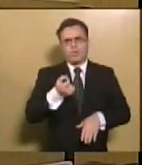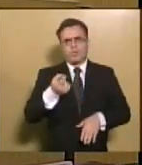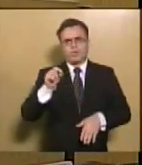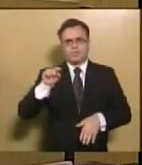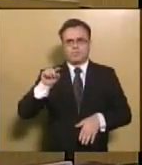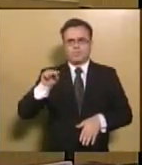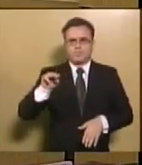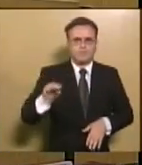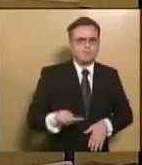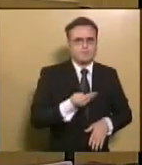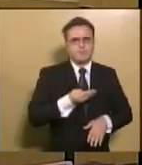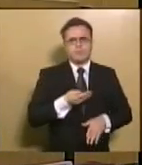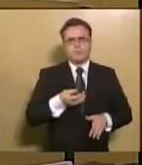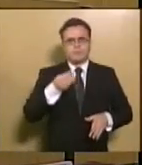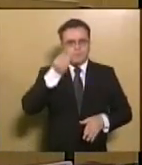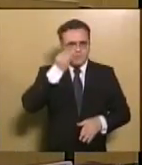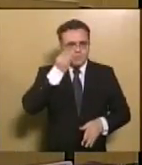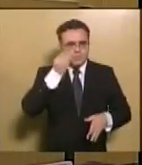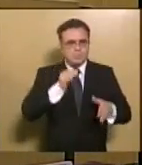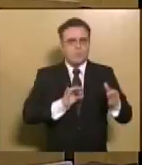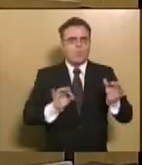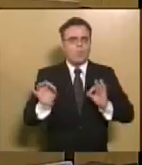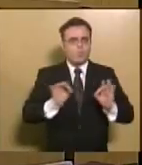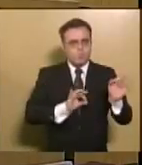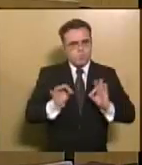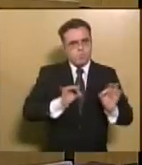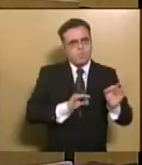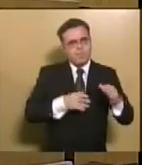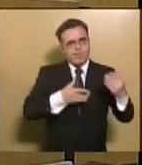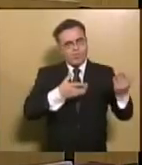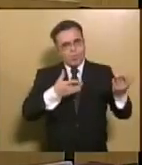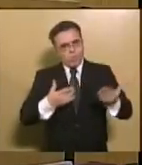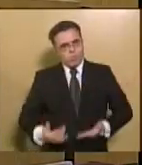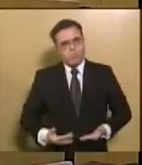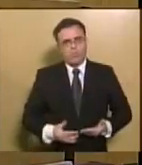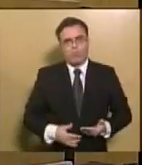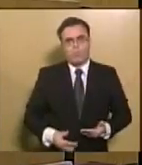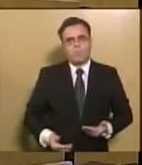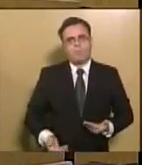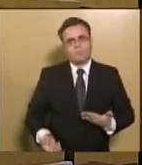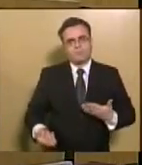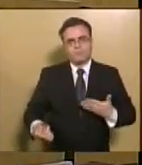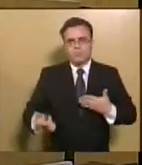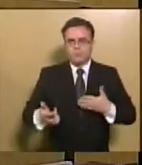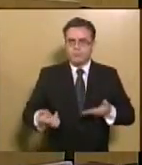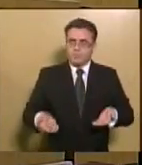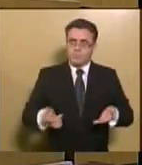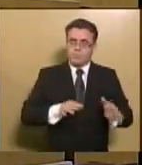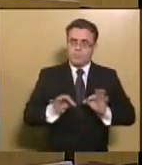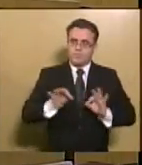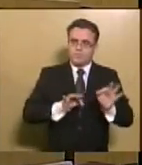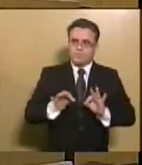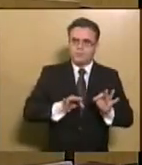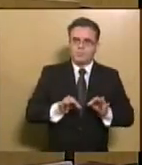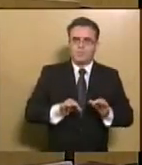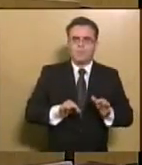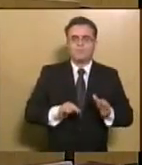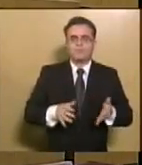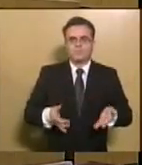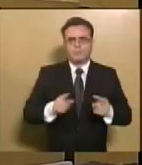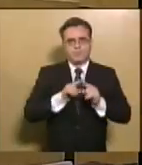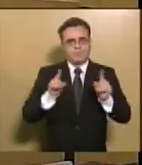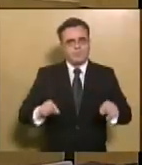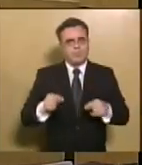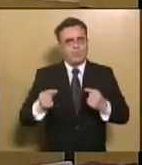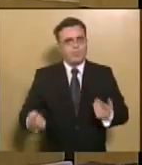FUNPREV para tentar organizar, né, a vida do funcionalismo público. Nós vimos a inusitada situação